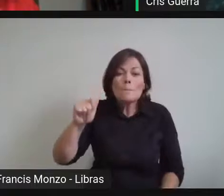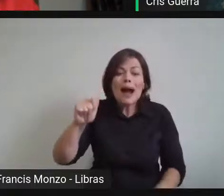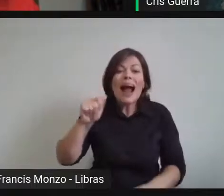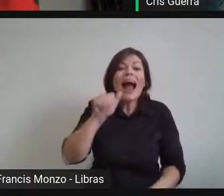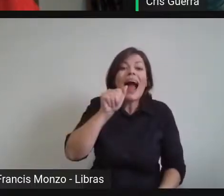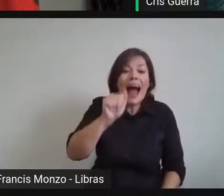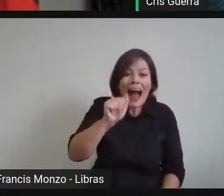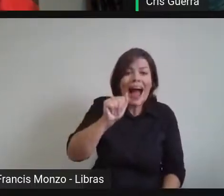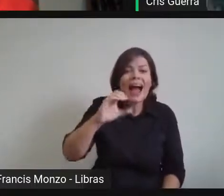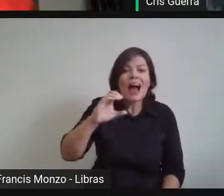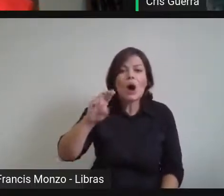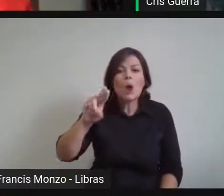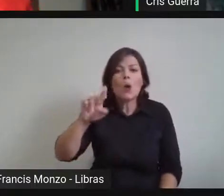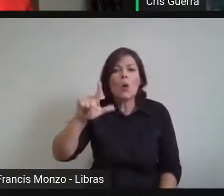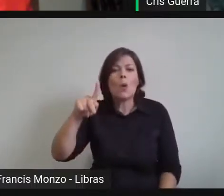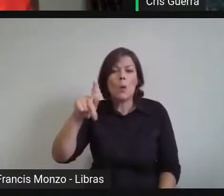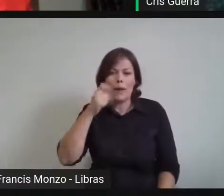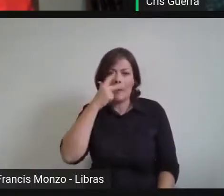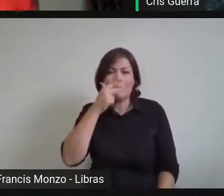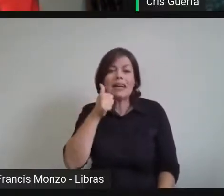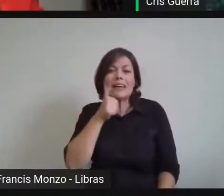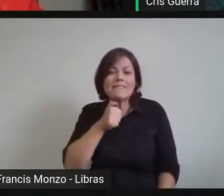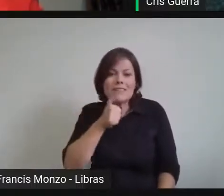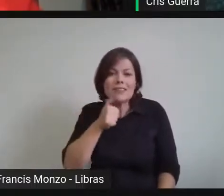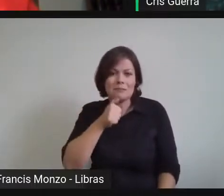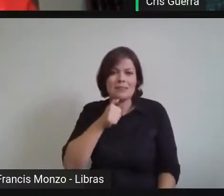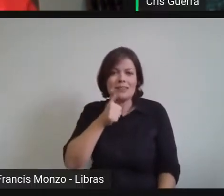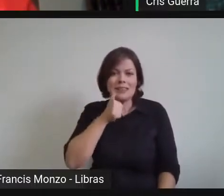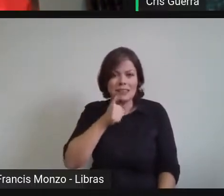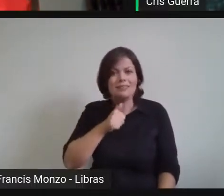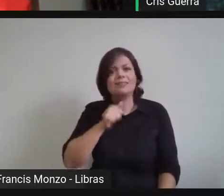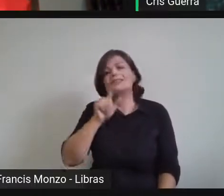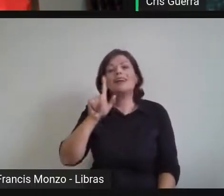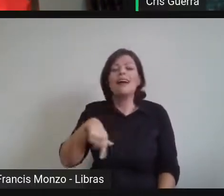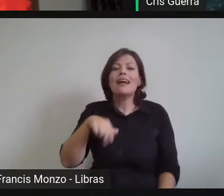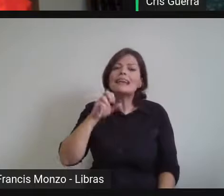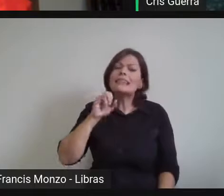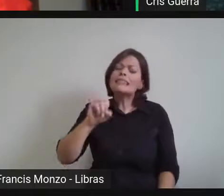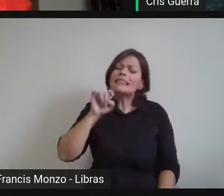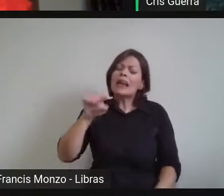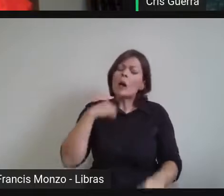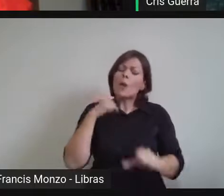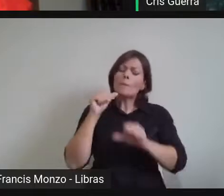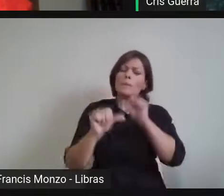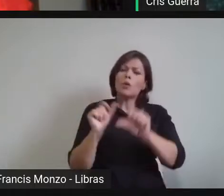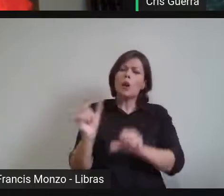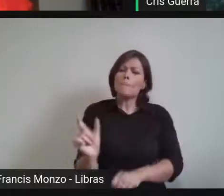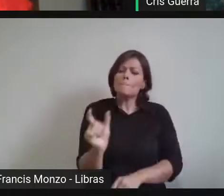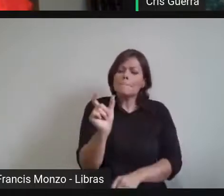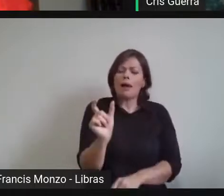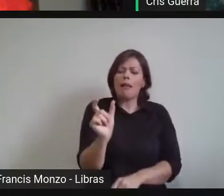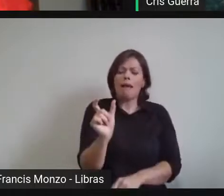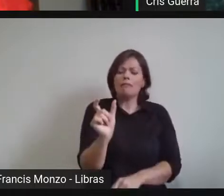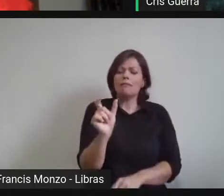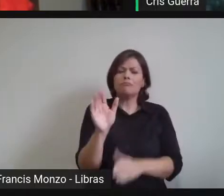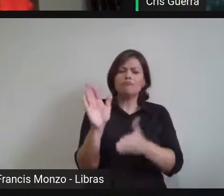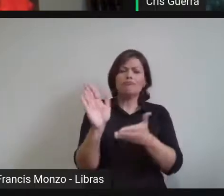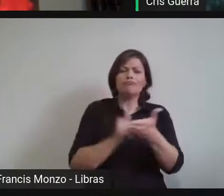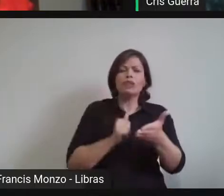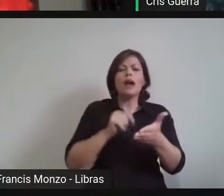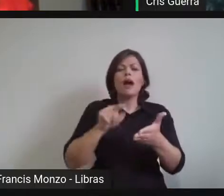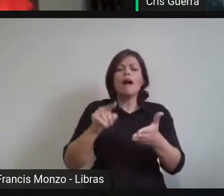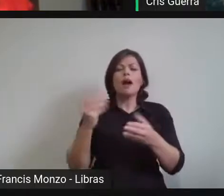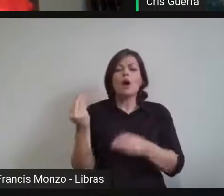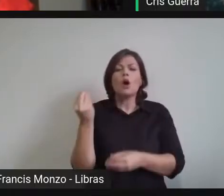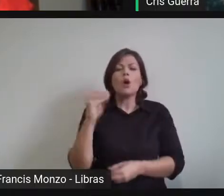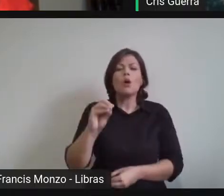gente tem um apego, né, à culpa. Se a gente trocar a palavra culpa pela palavra responsabilidade, há o que se fazer